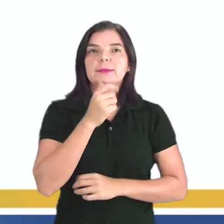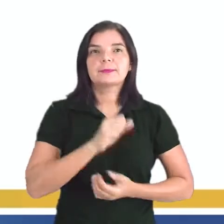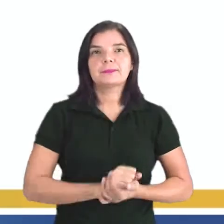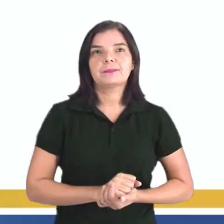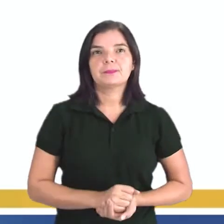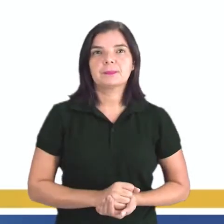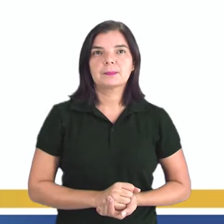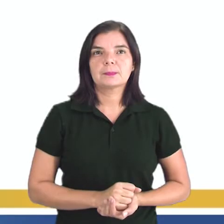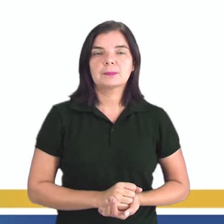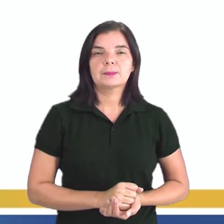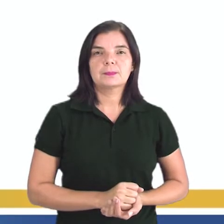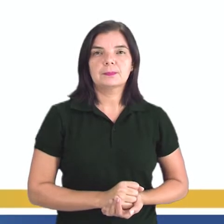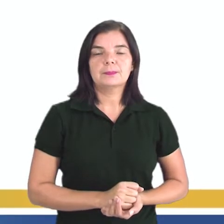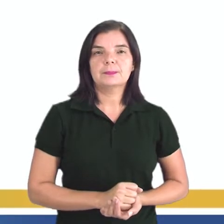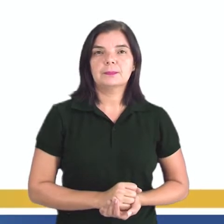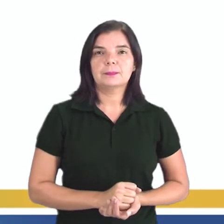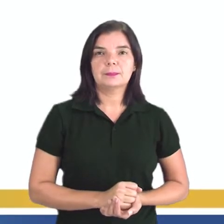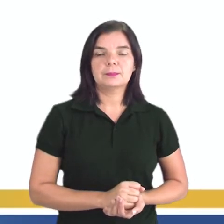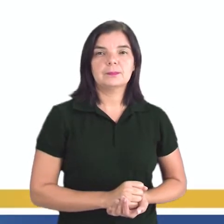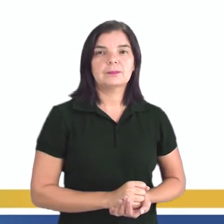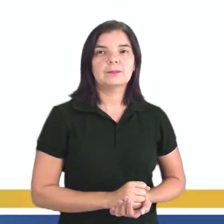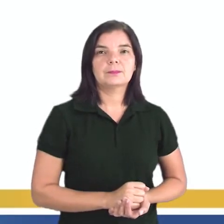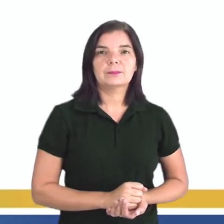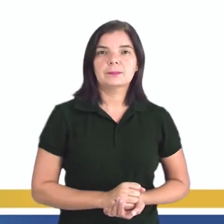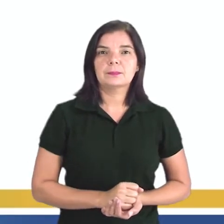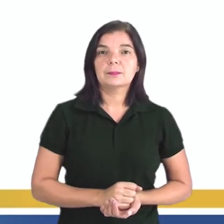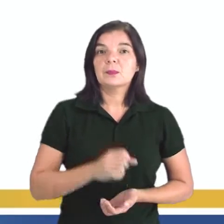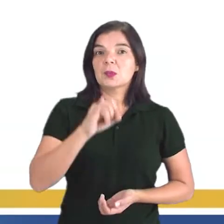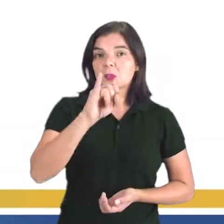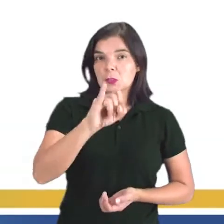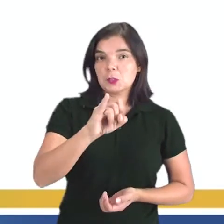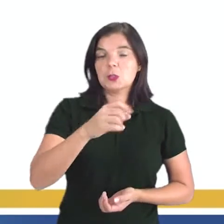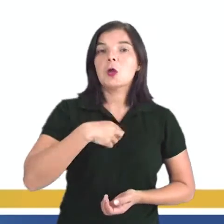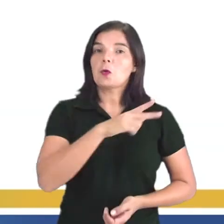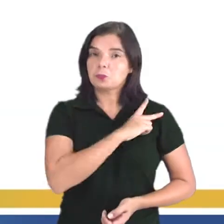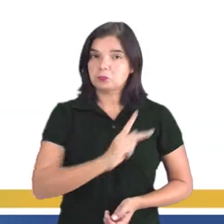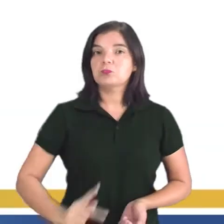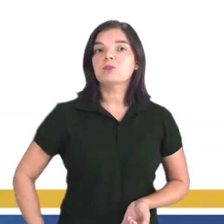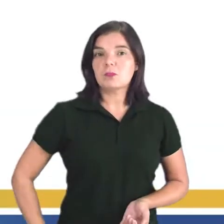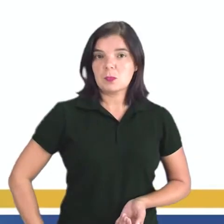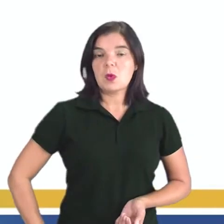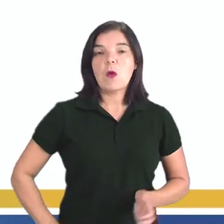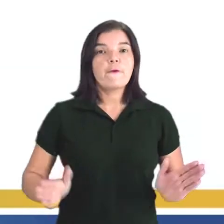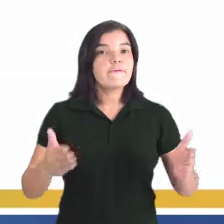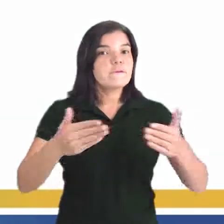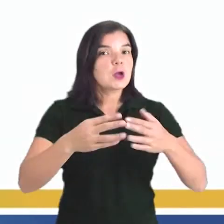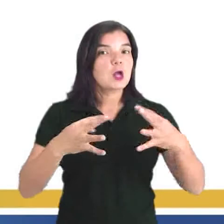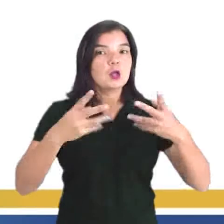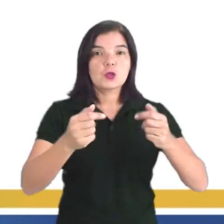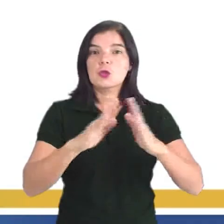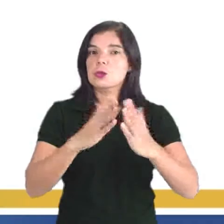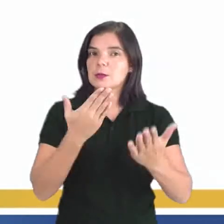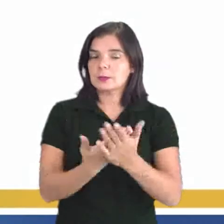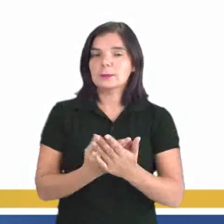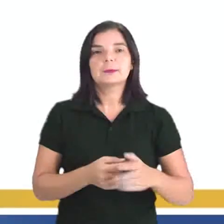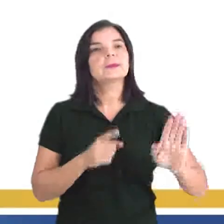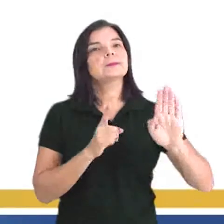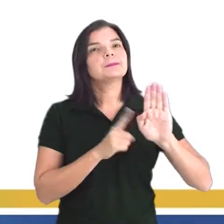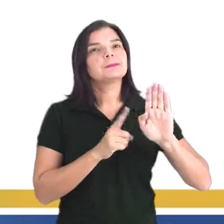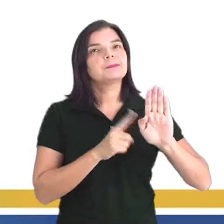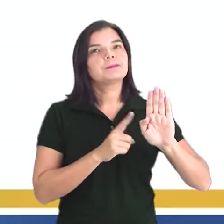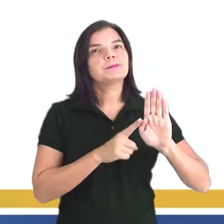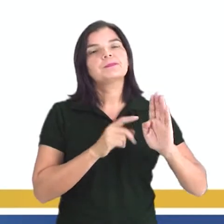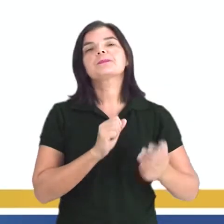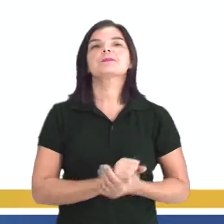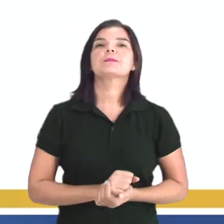I will close down all the schools. Se eu me tornar o presidente, eu vou fechar todas as escolas. Letra B.